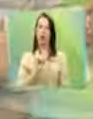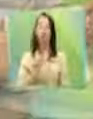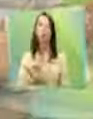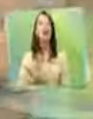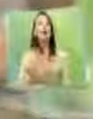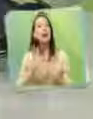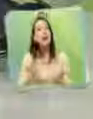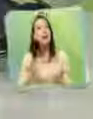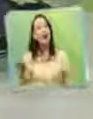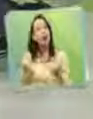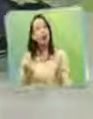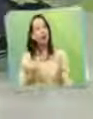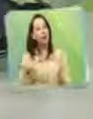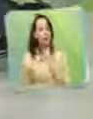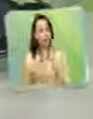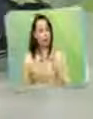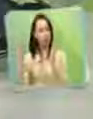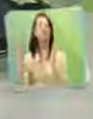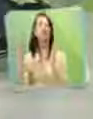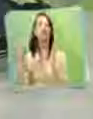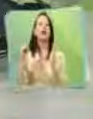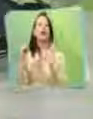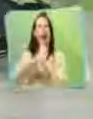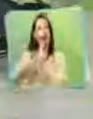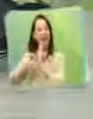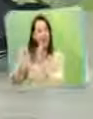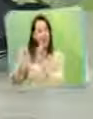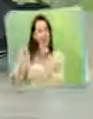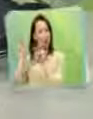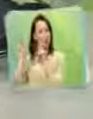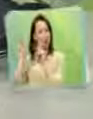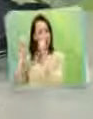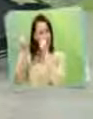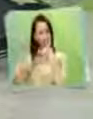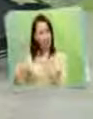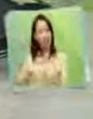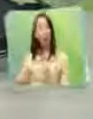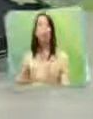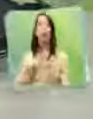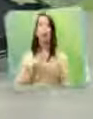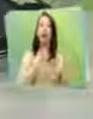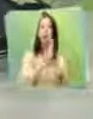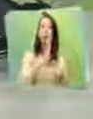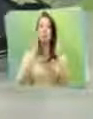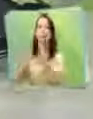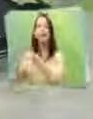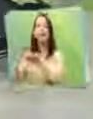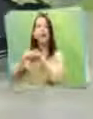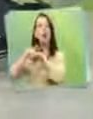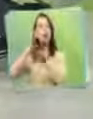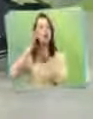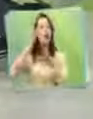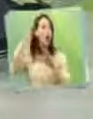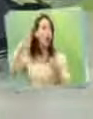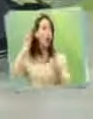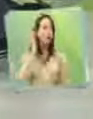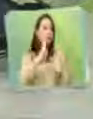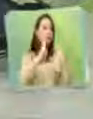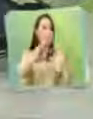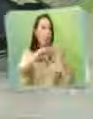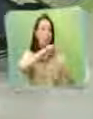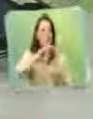não é verdade. Então, a gente tem momentos, o professor Elf também falou, a gente tem momentos aí na história do Brasil e história